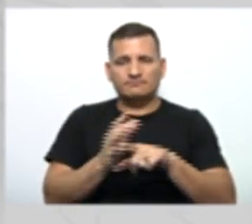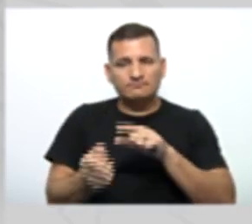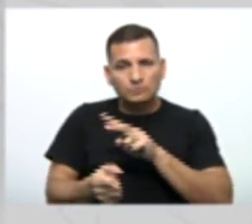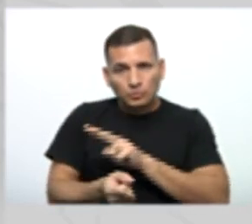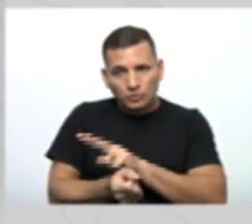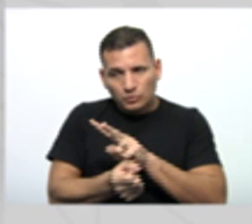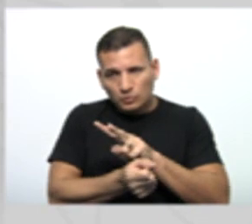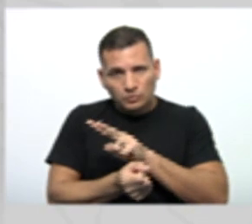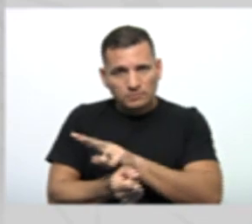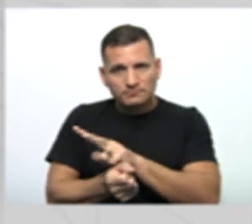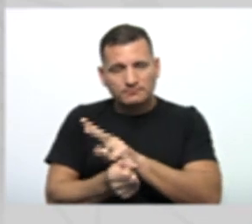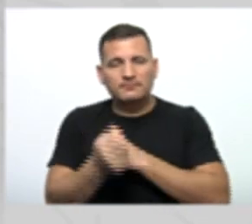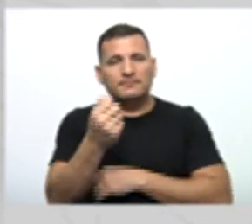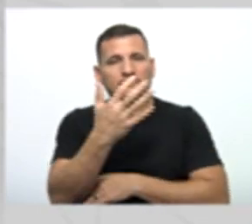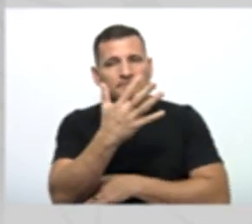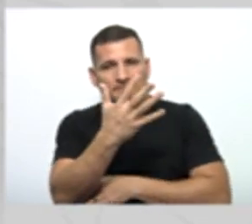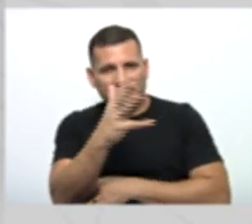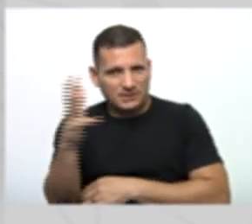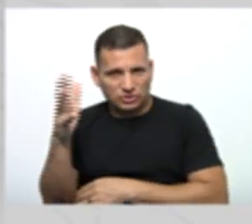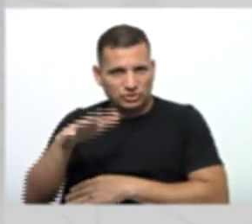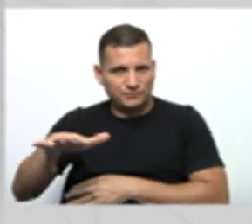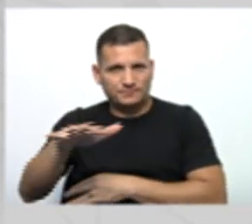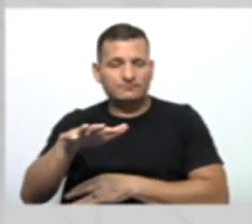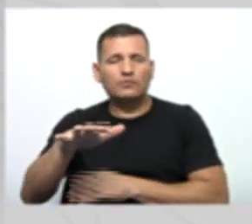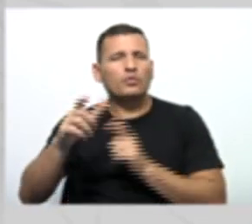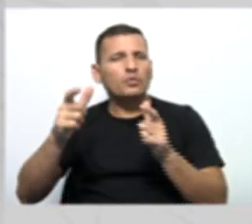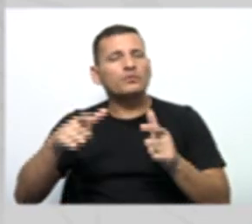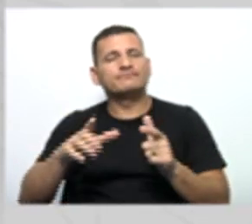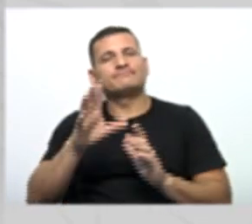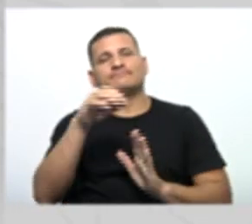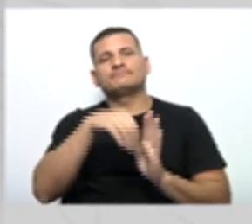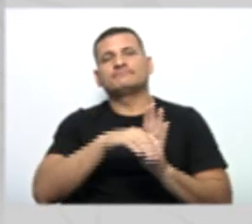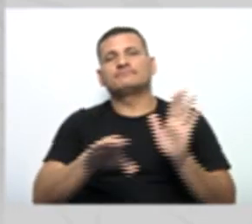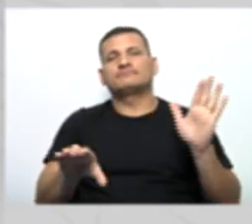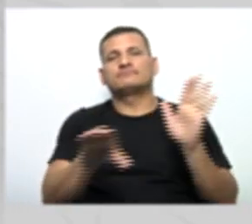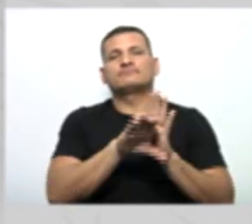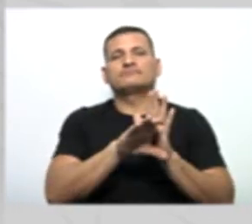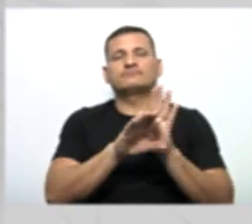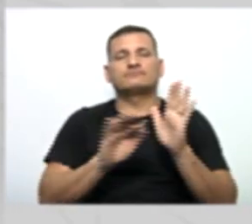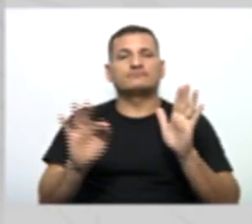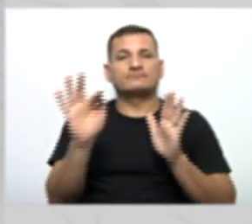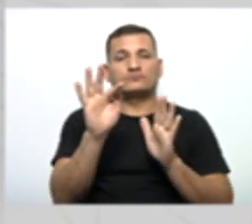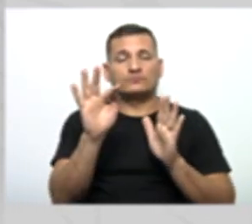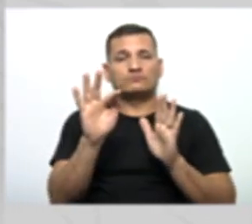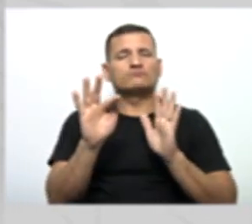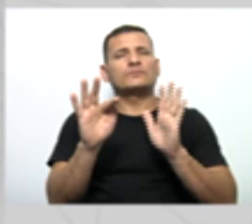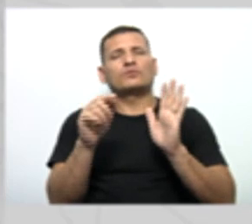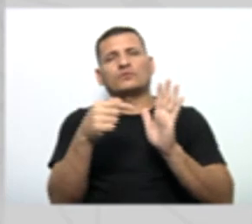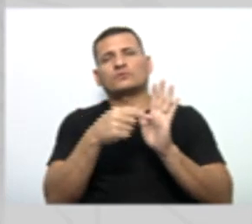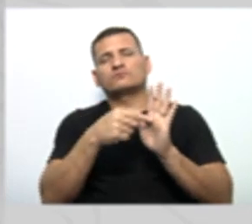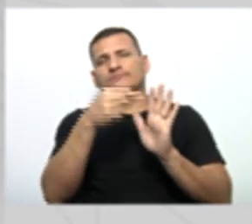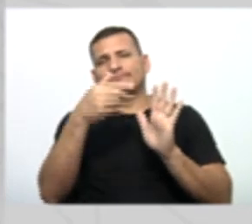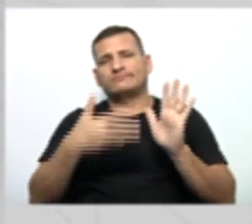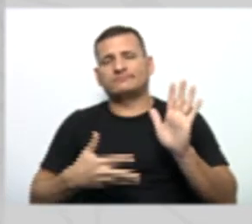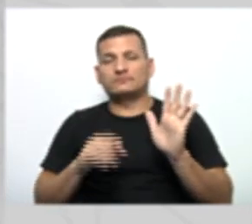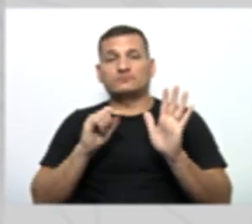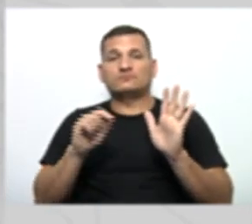nossa Constituição Federal. E segundo essa Constituição, todos nós temos direito a um meio ambiente